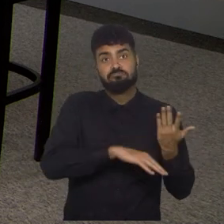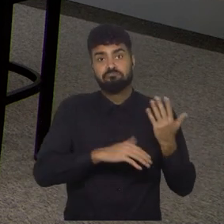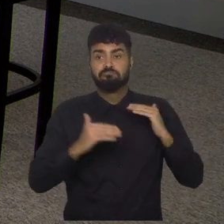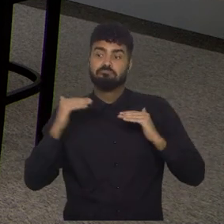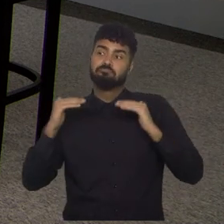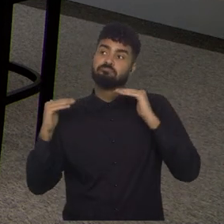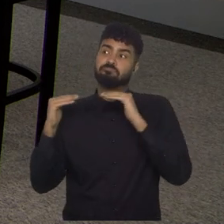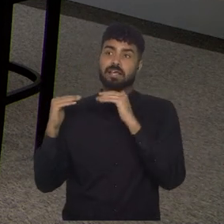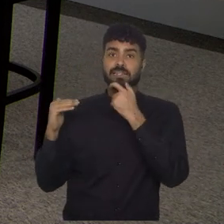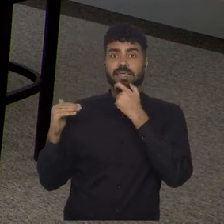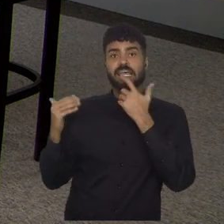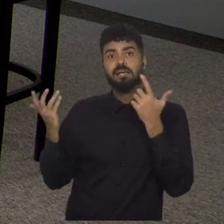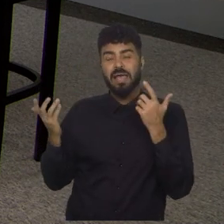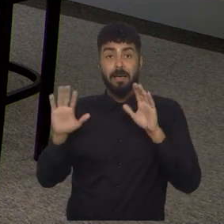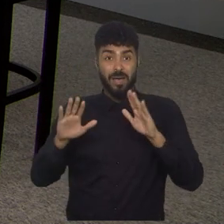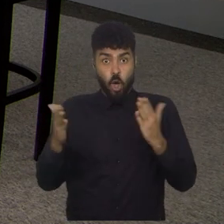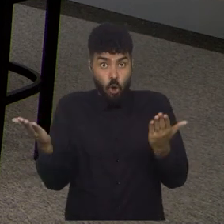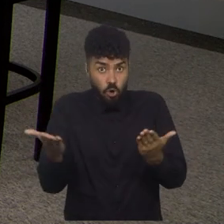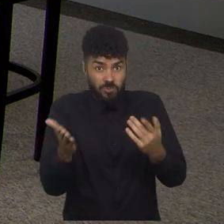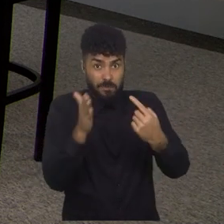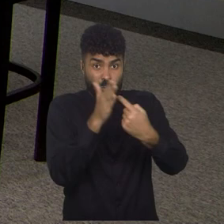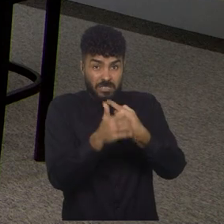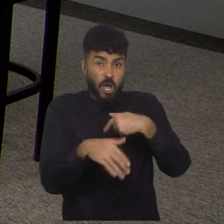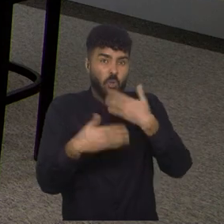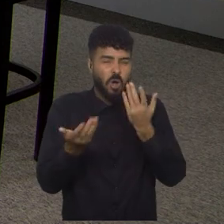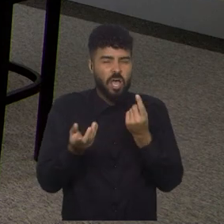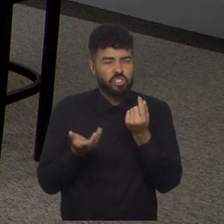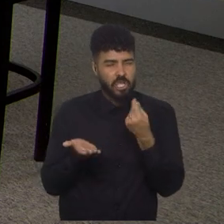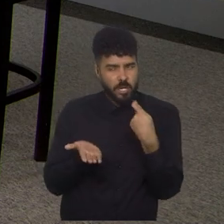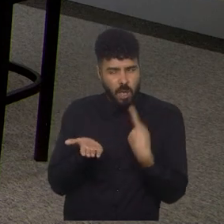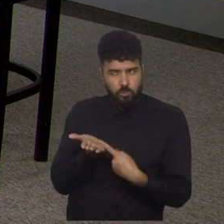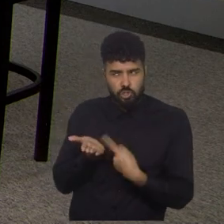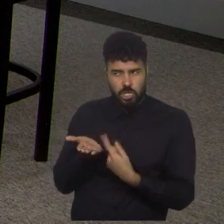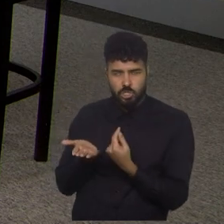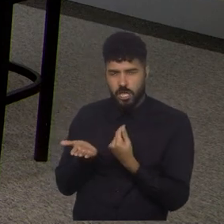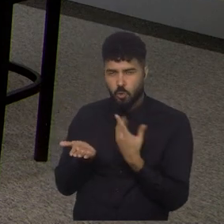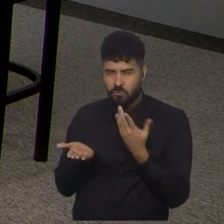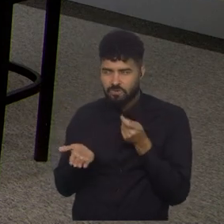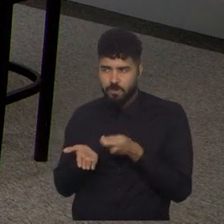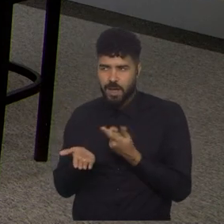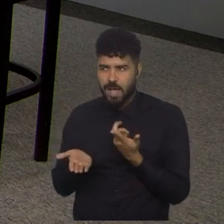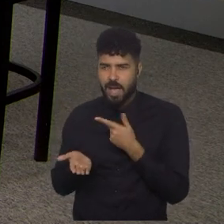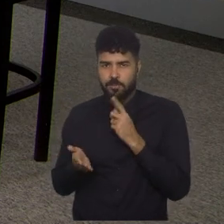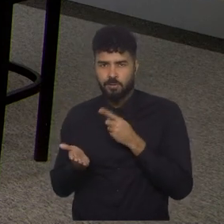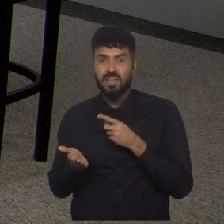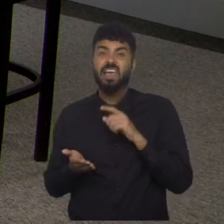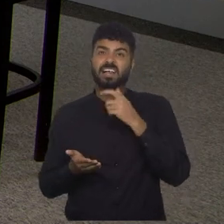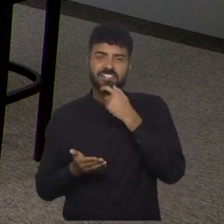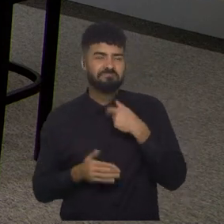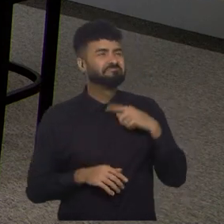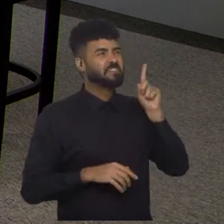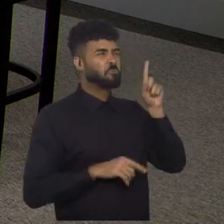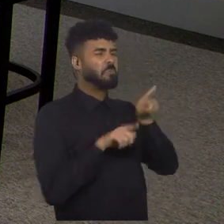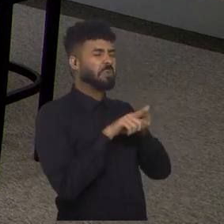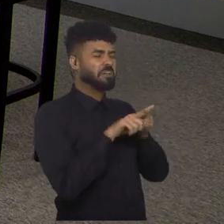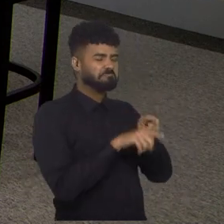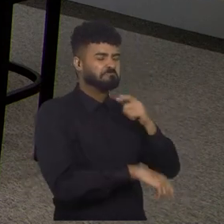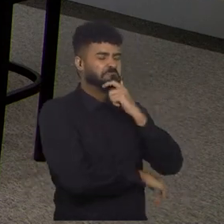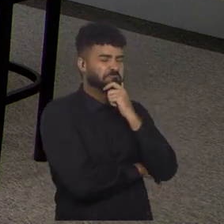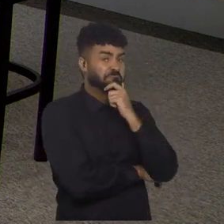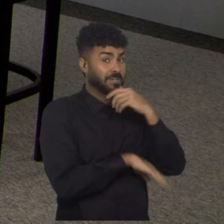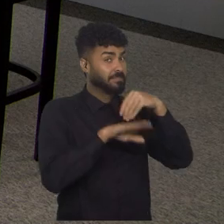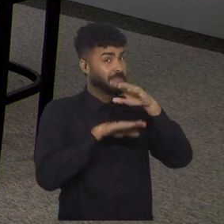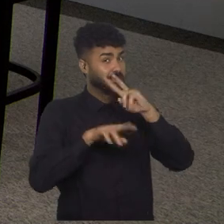eu acho que hoje, né, se você me perguntar hoje, eu vou apostar um dinheirinho hoje, eu apostaria na Inglaterra. Ah, eu também. Cala, fica a